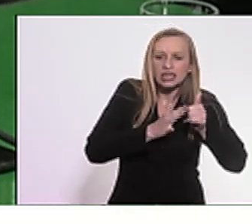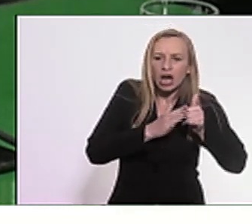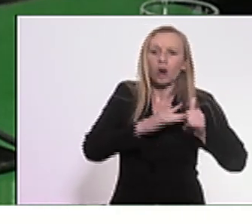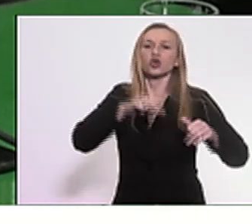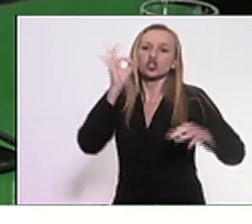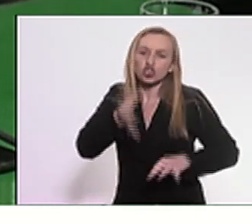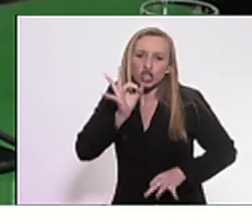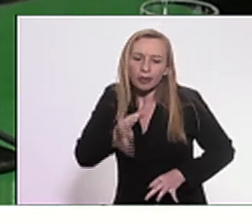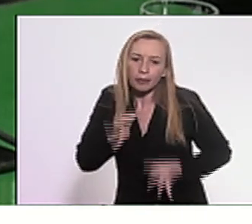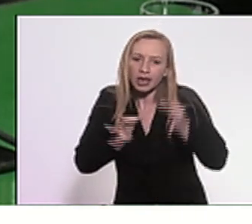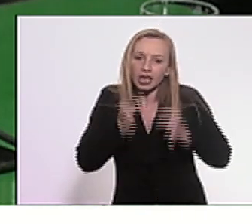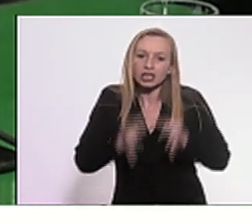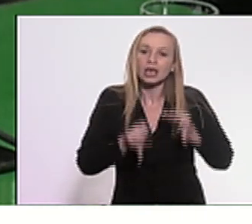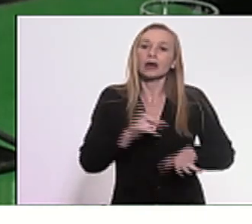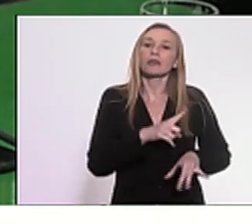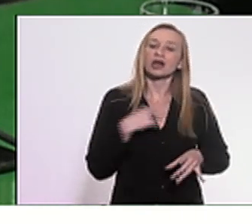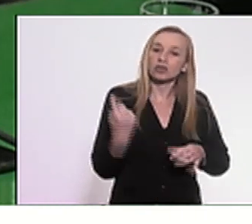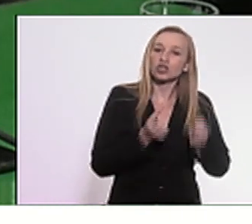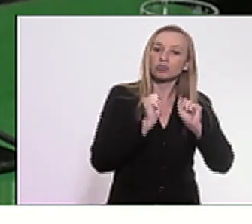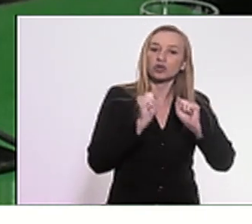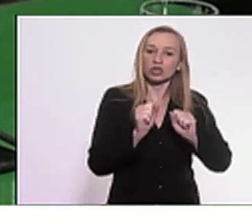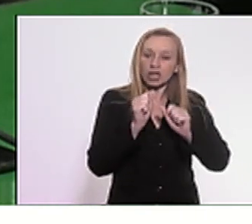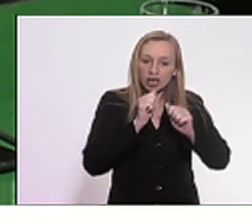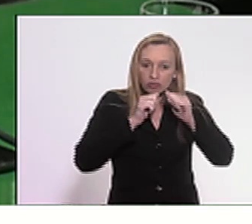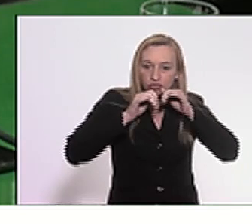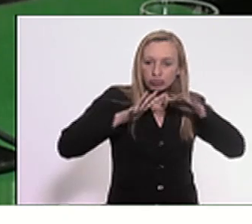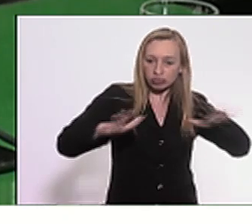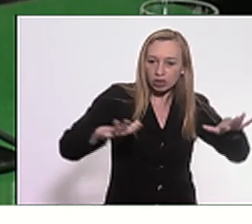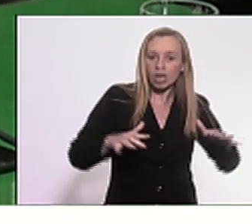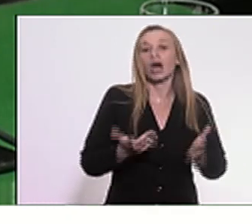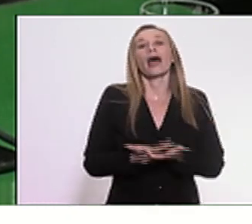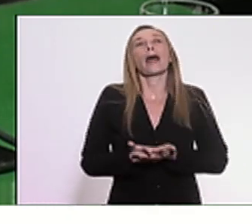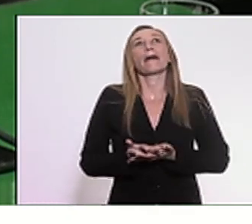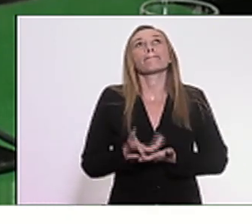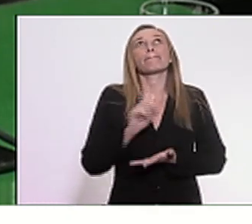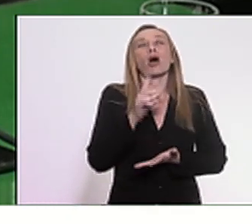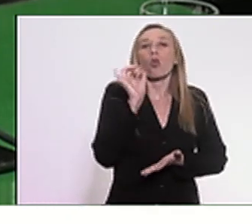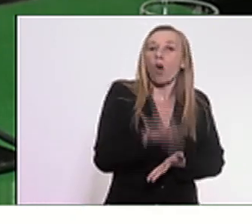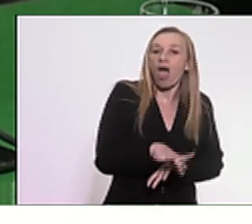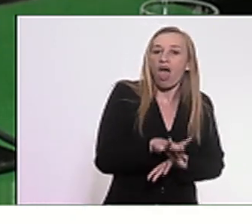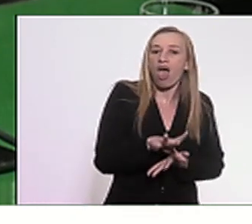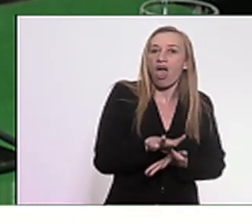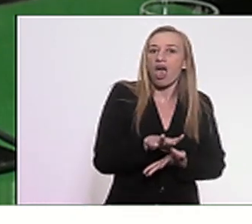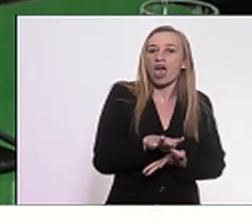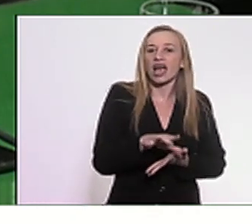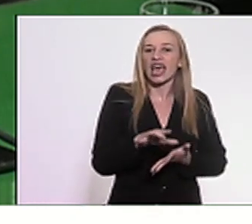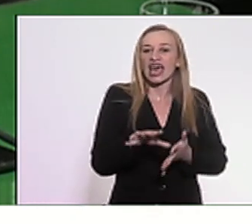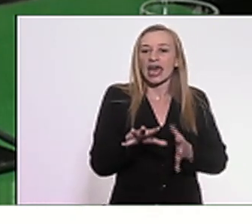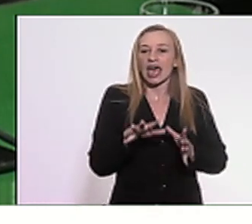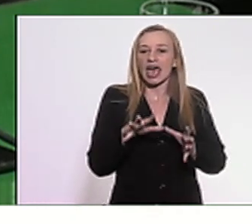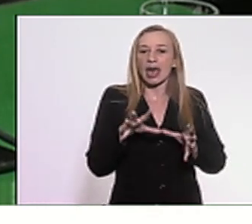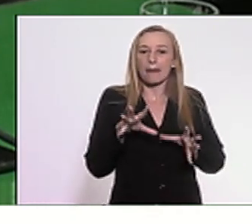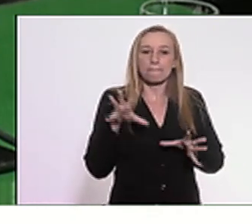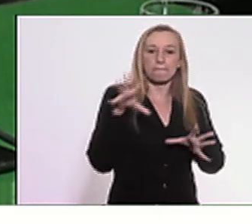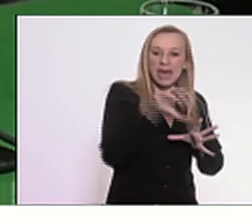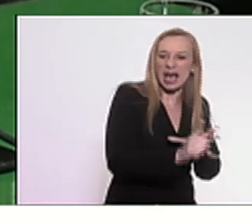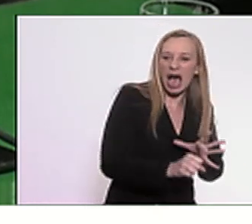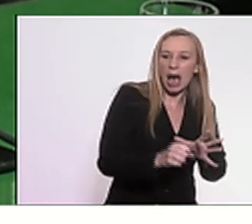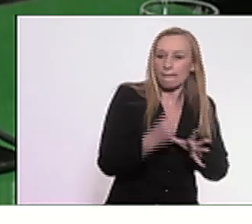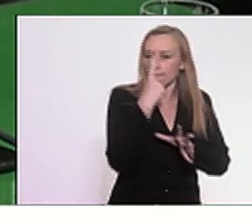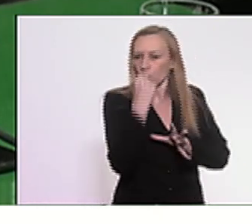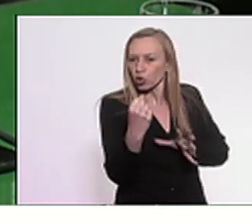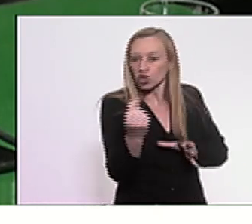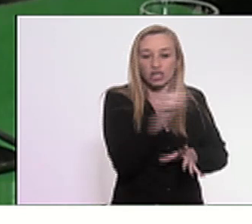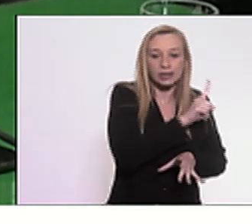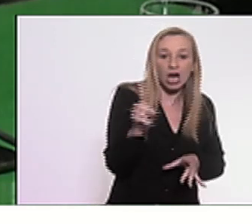canalizar e poder estruturar políticas públicas a favor desses servidores. Não é aqui nenhum caça-bruxa, nenhuma perseguição,